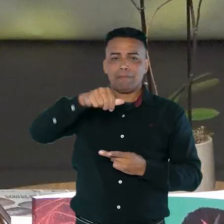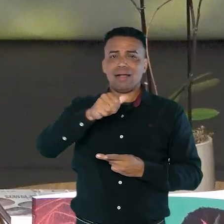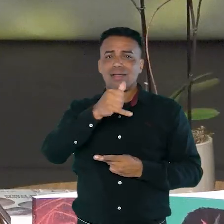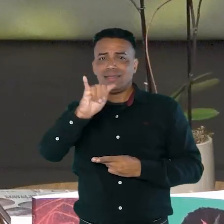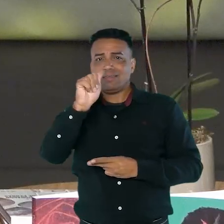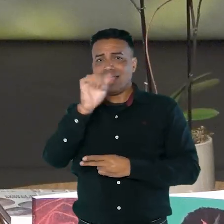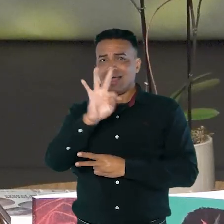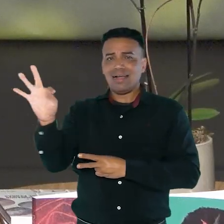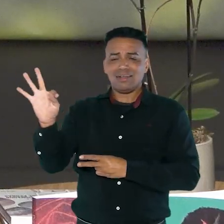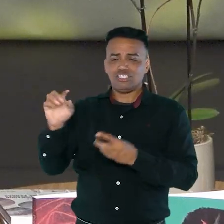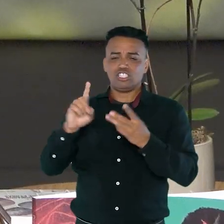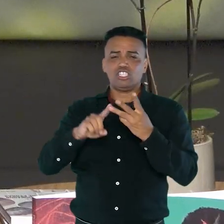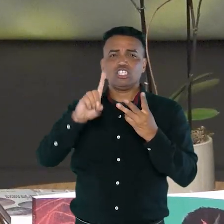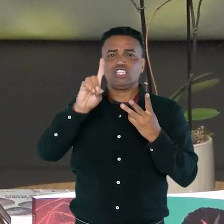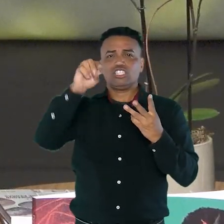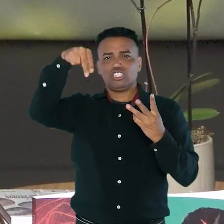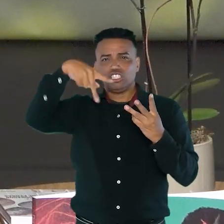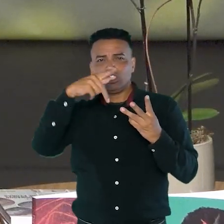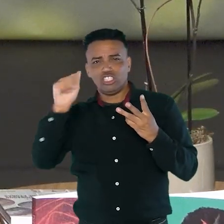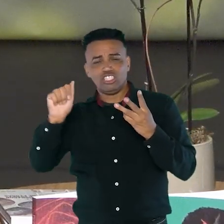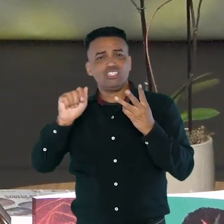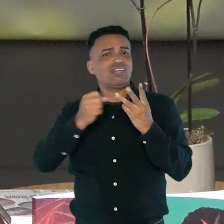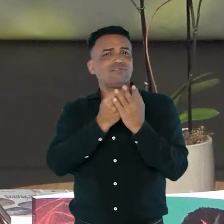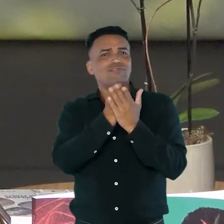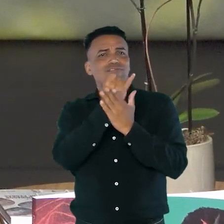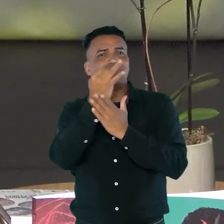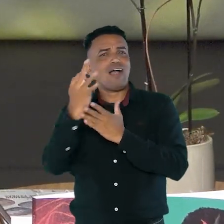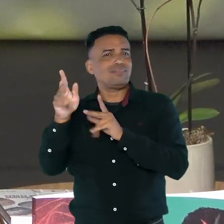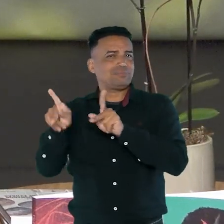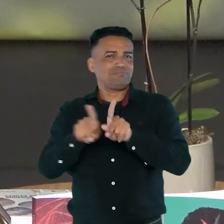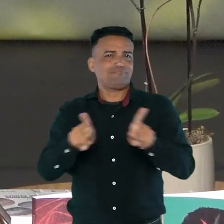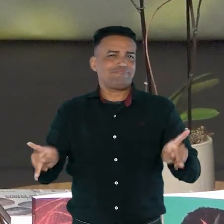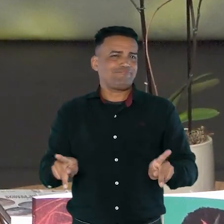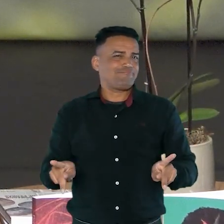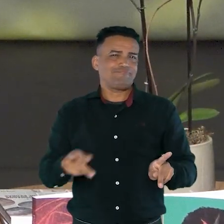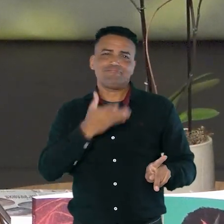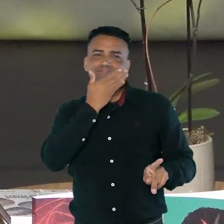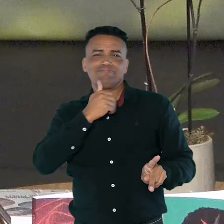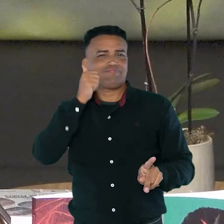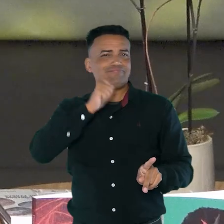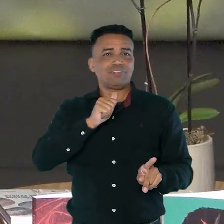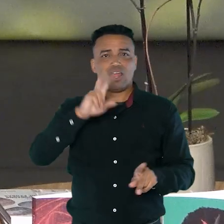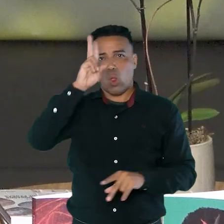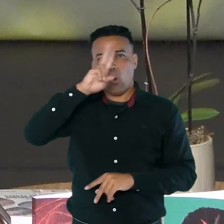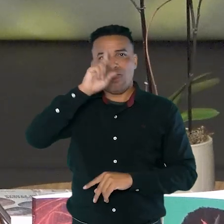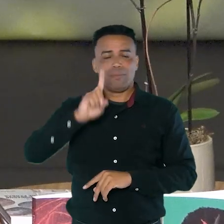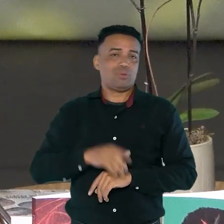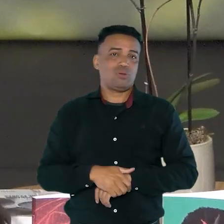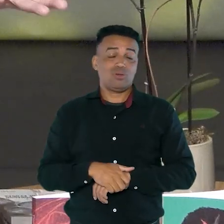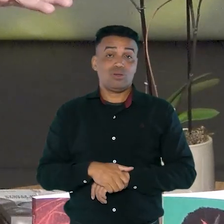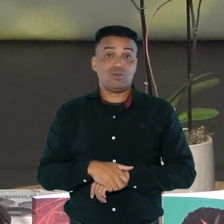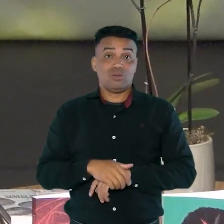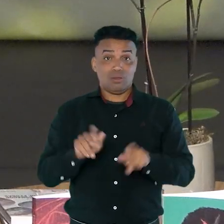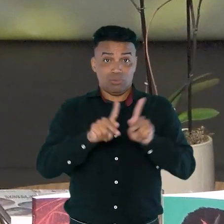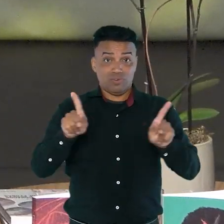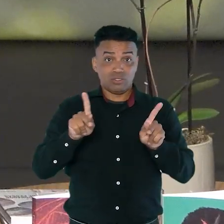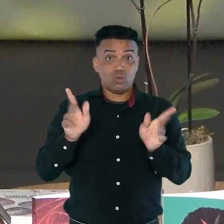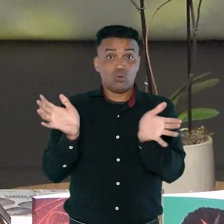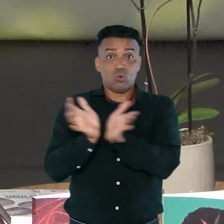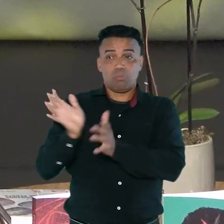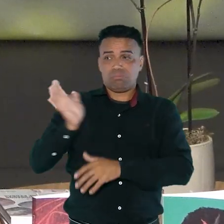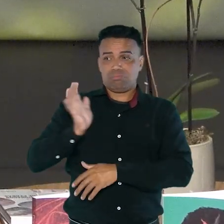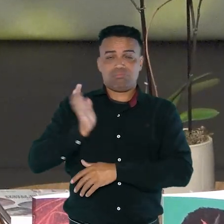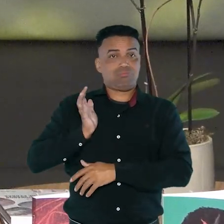nós temos Dinha e tantos outros, tantos professores. Eu não lembro disso. Os professores vinham da classe média para dar